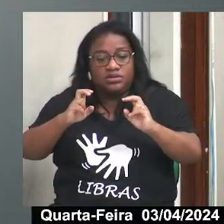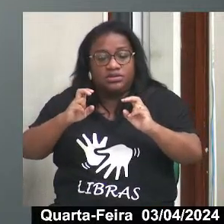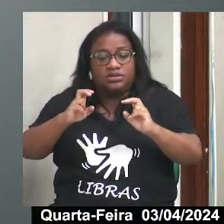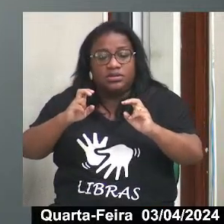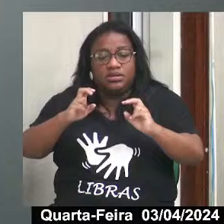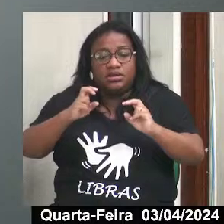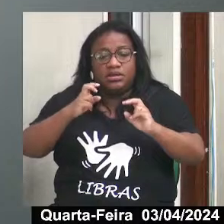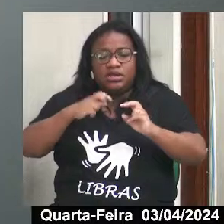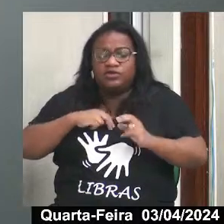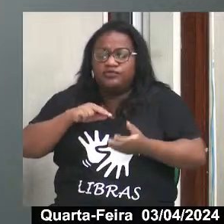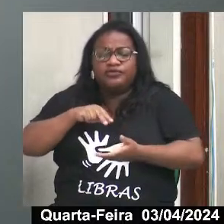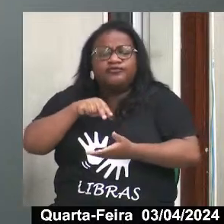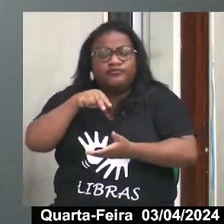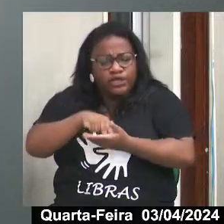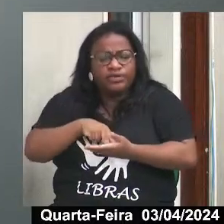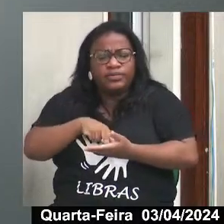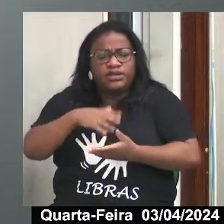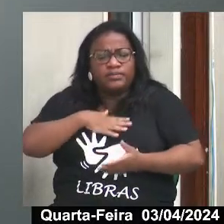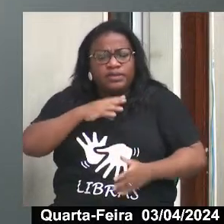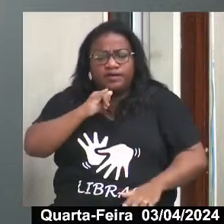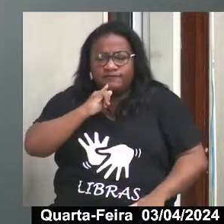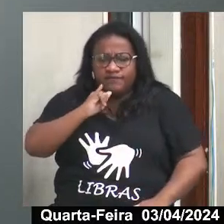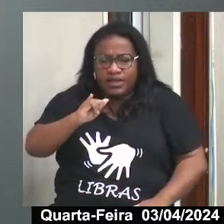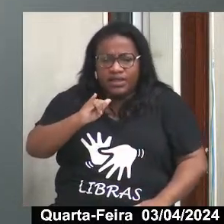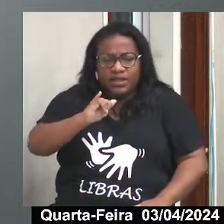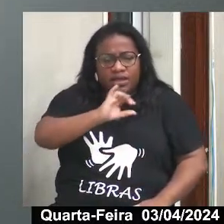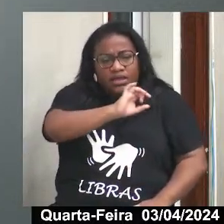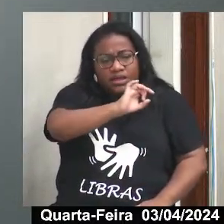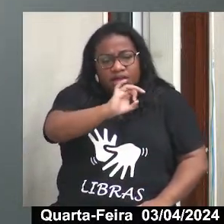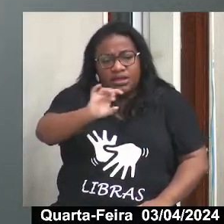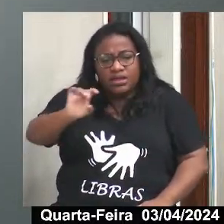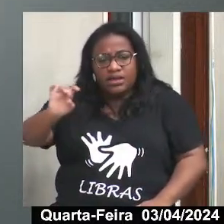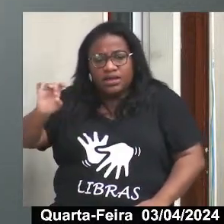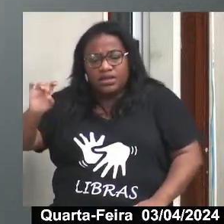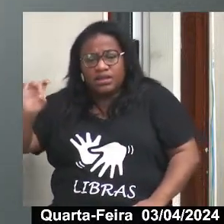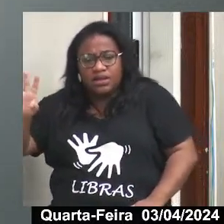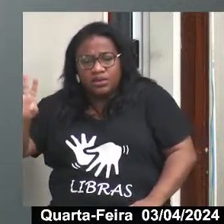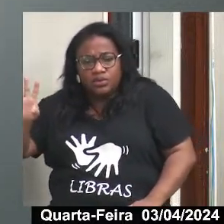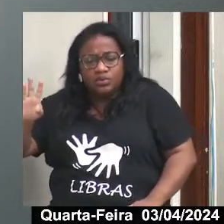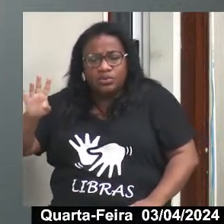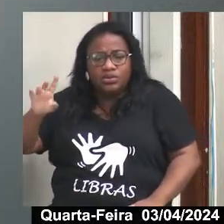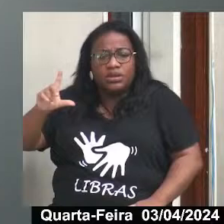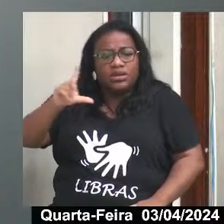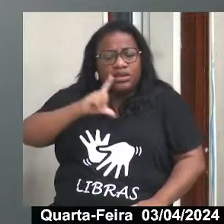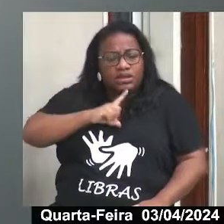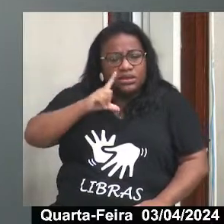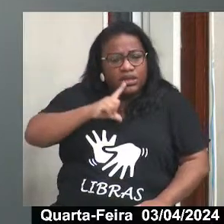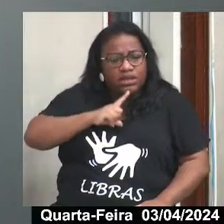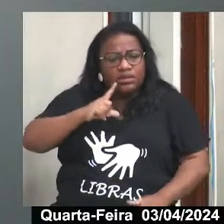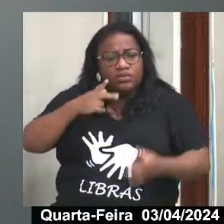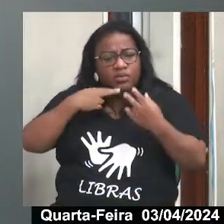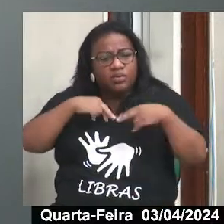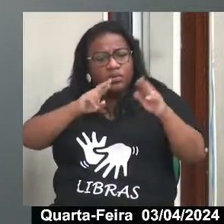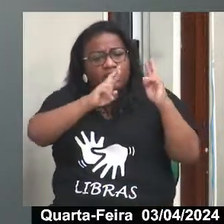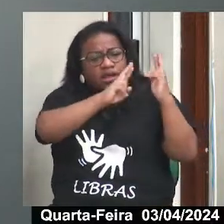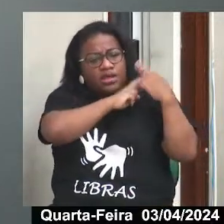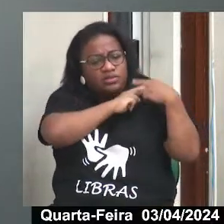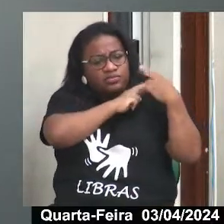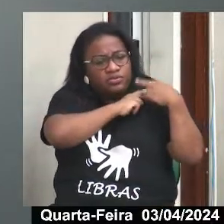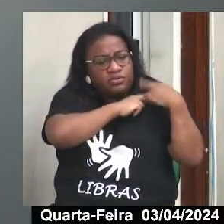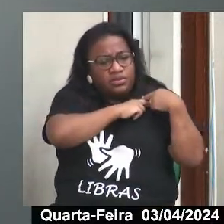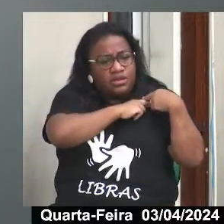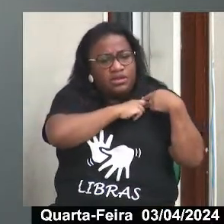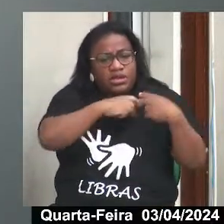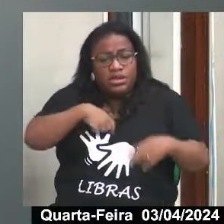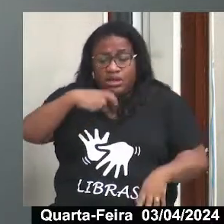alguém. Eu fui muito firme na minha fala. Cada um de nós, vereador, temos responsabilidades e eu tenho dentro de